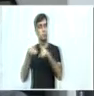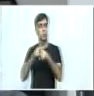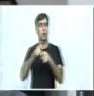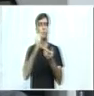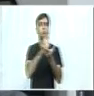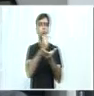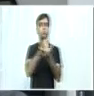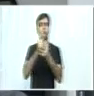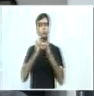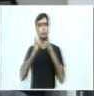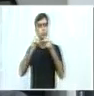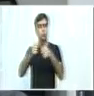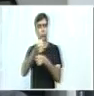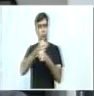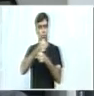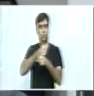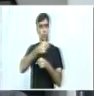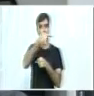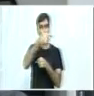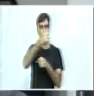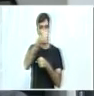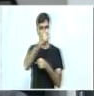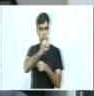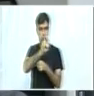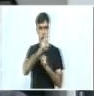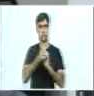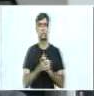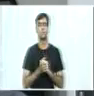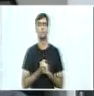pagamentos efetivados no ano de 2015.